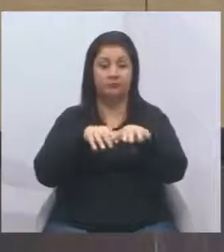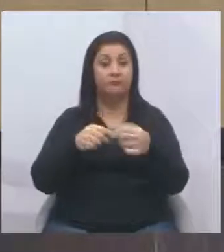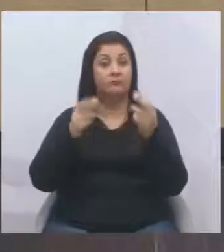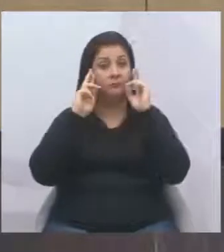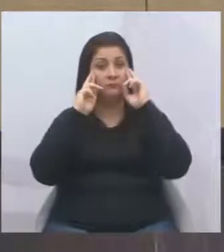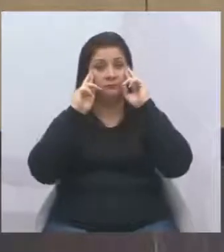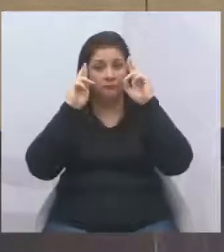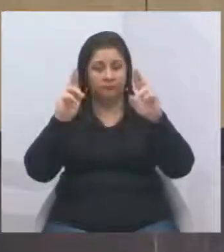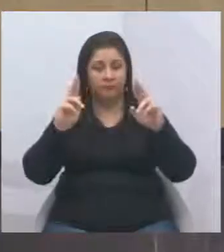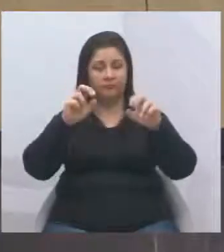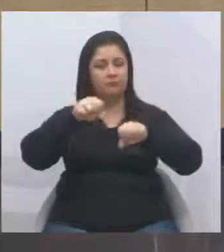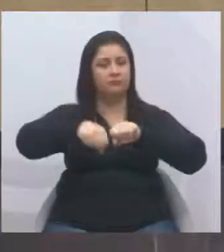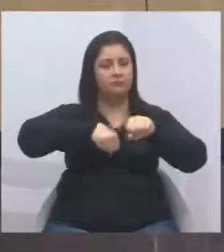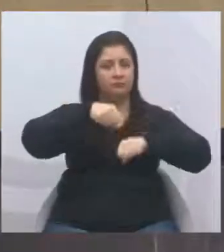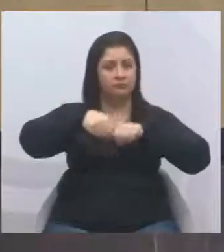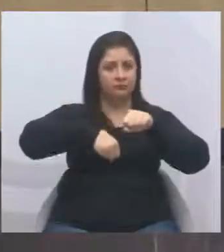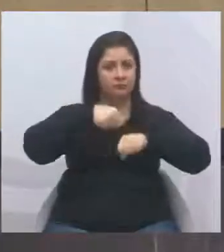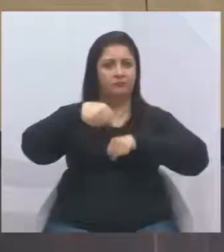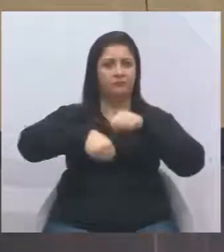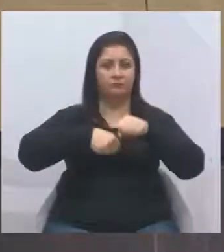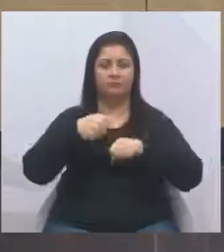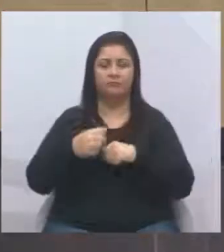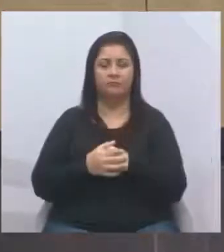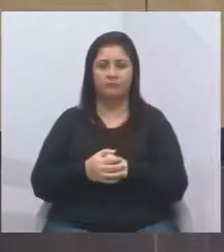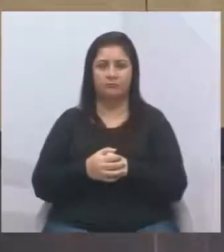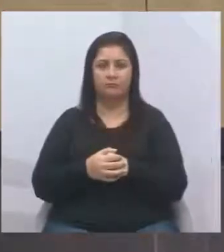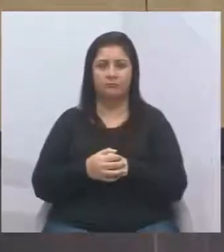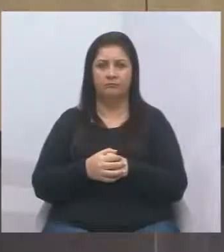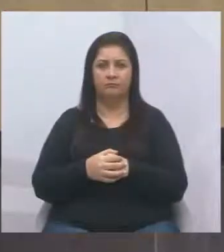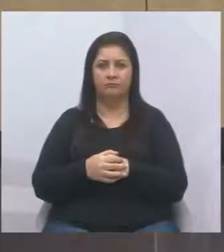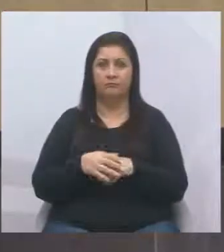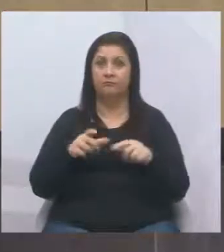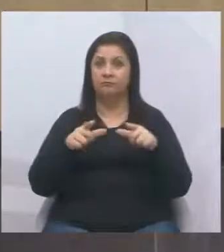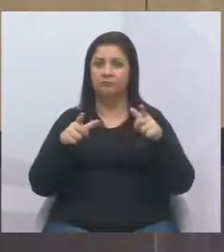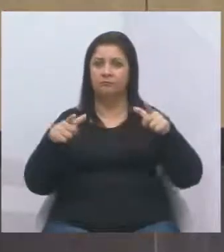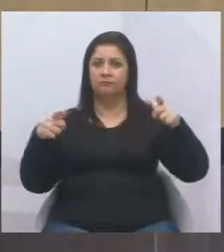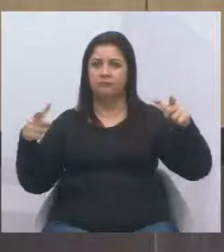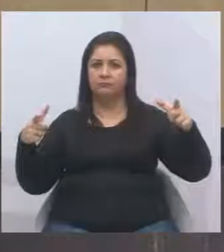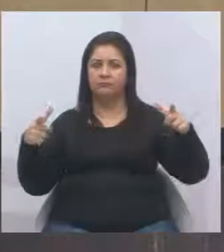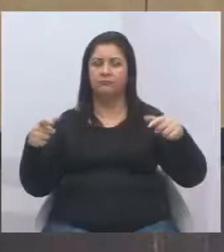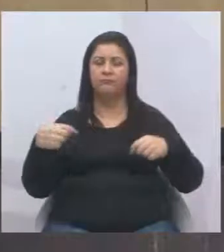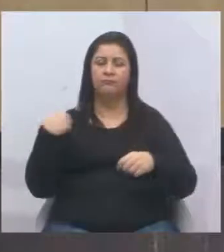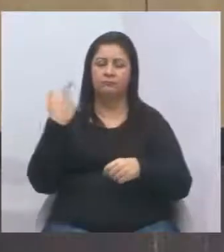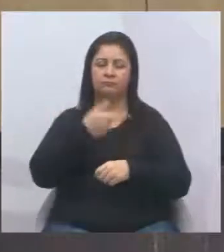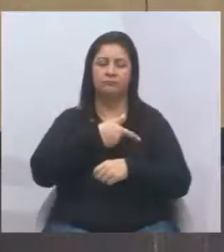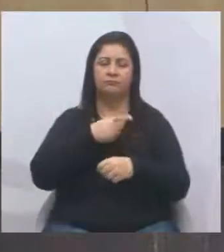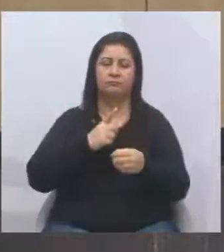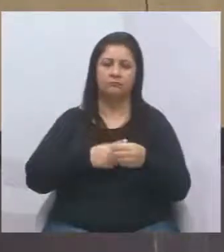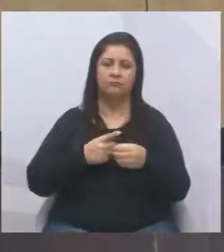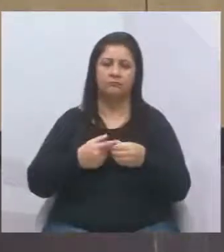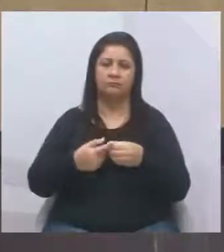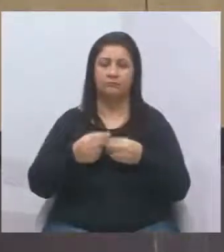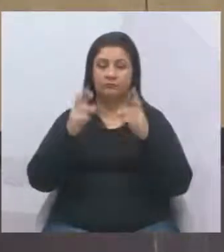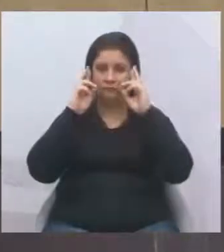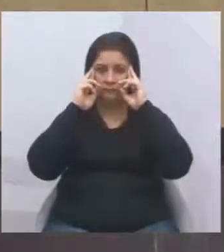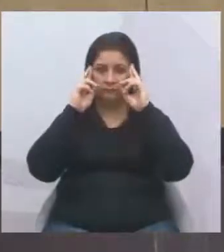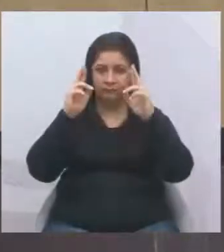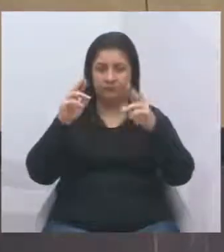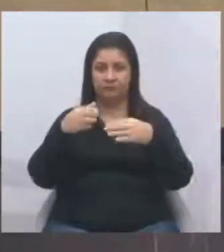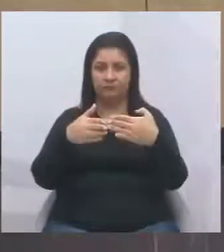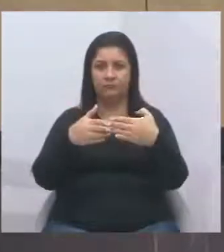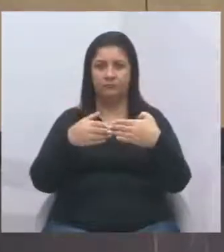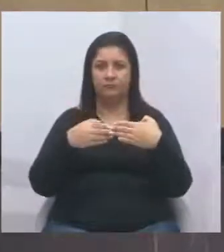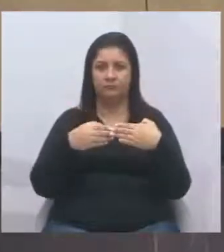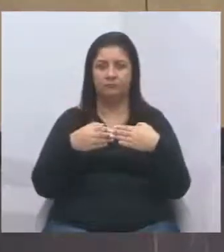respeito a essa modalidade, que tem crescido muito em nosso município. Feito esse registro, respeitosamente